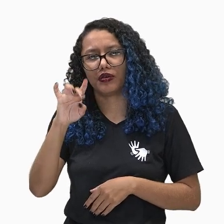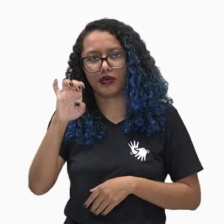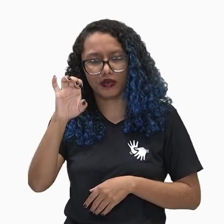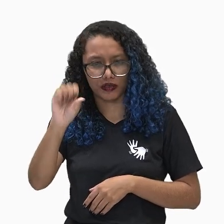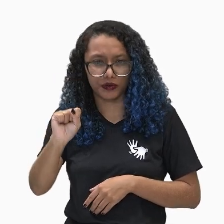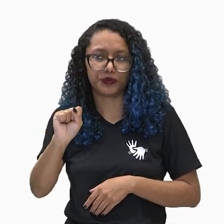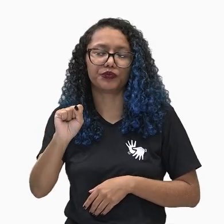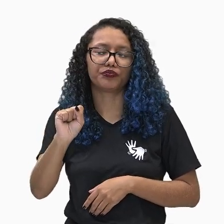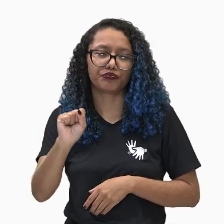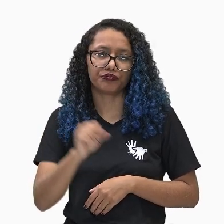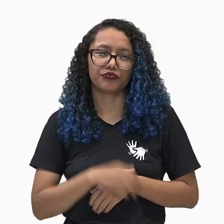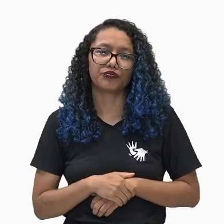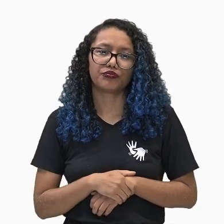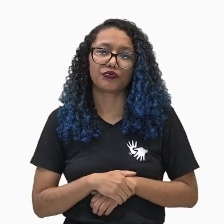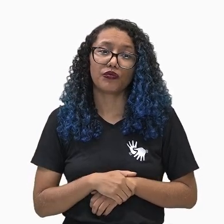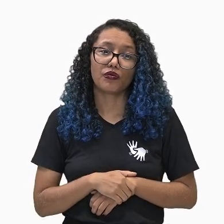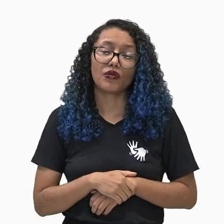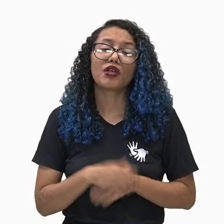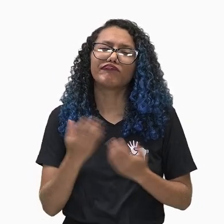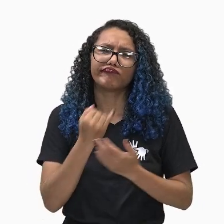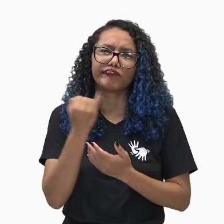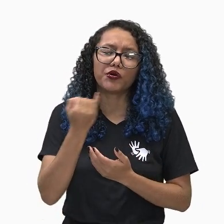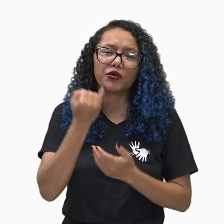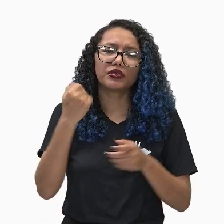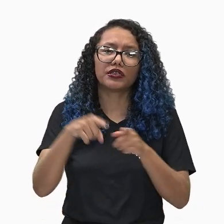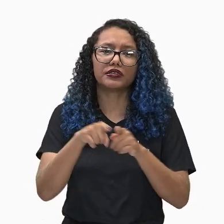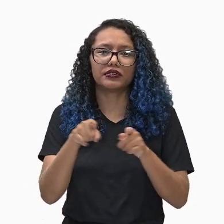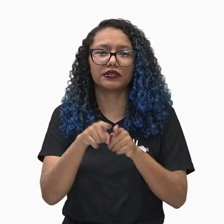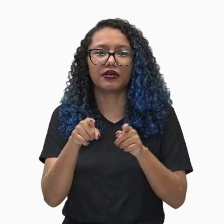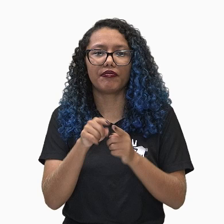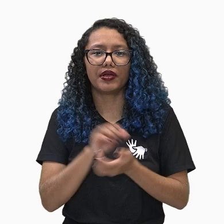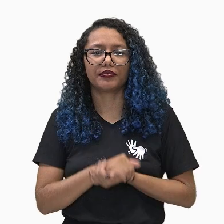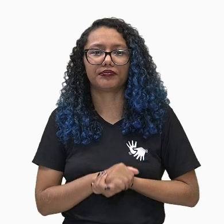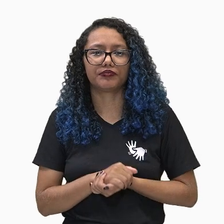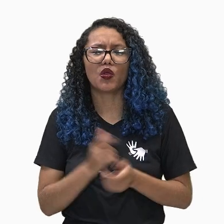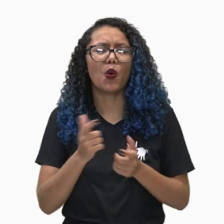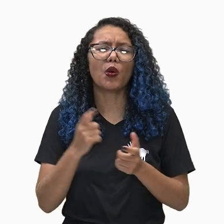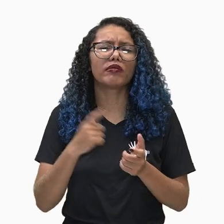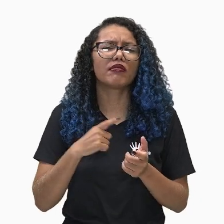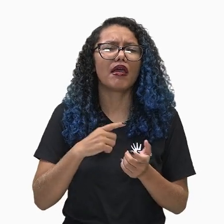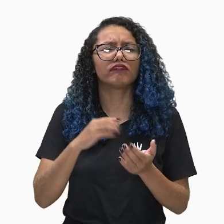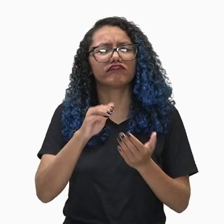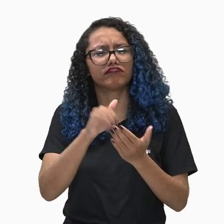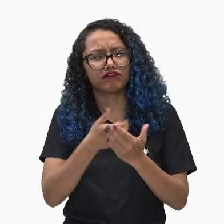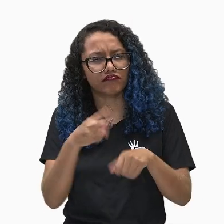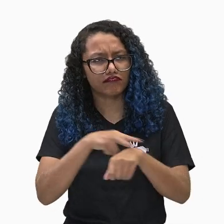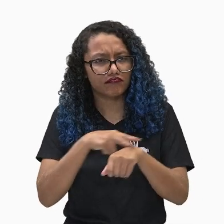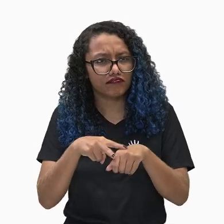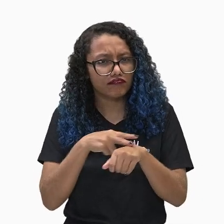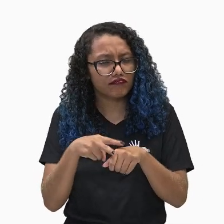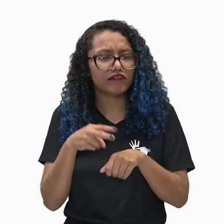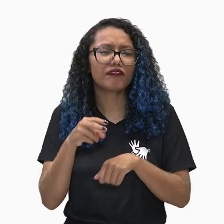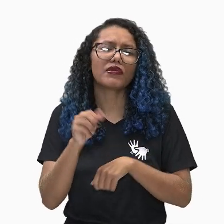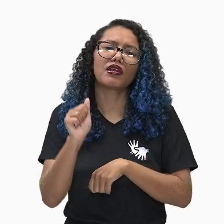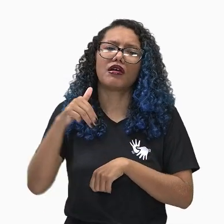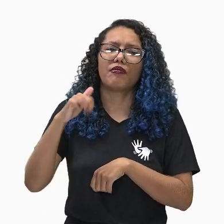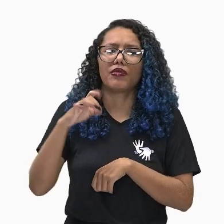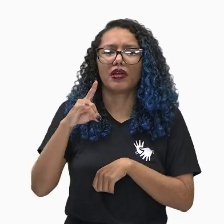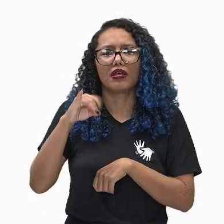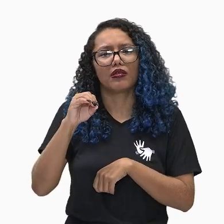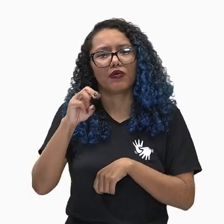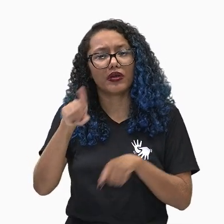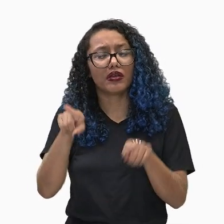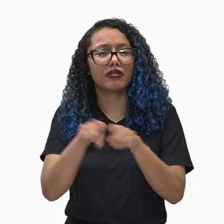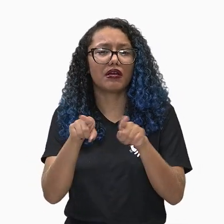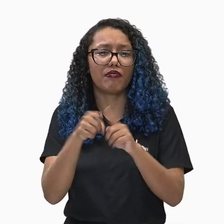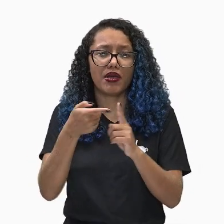importantes, né, que são originados tendo como fonte no abacate, no amendoim, no milho, e gorduras vegetais, como